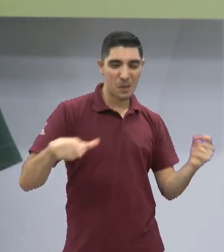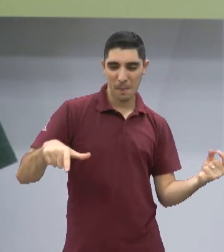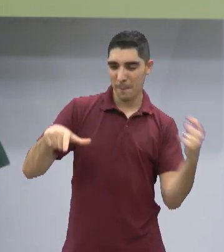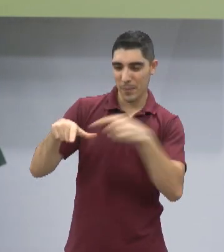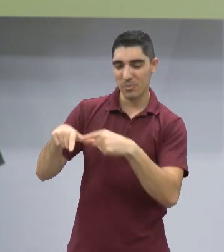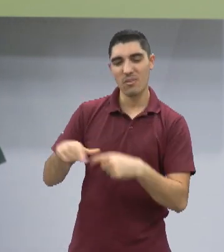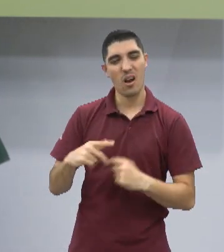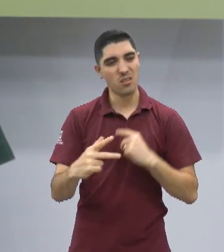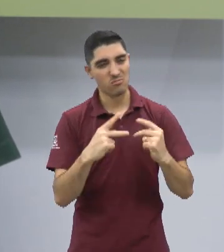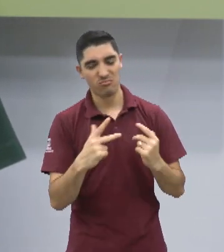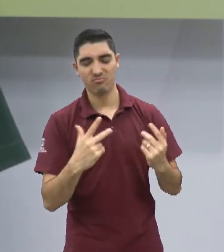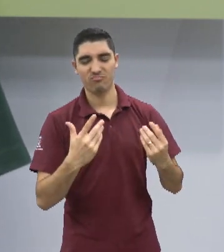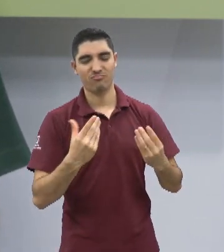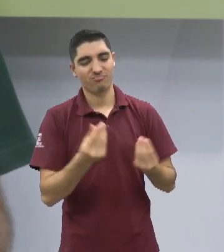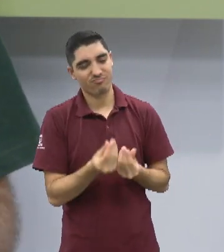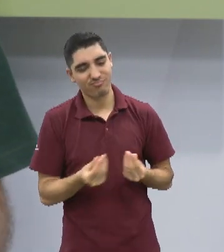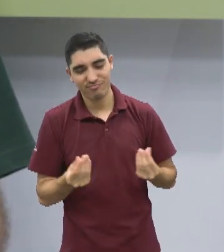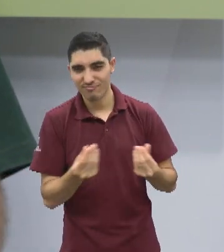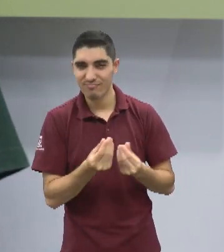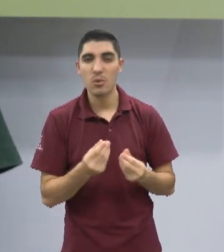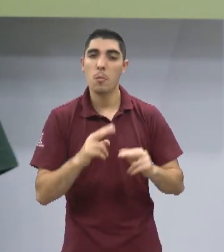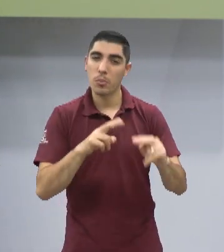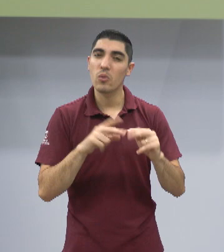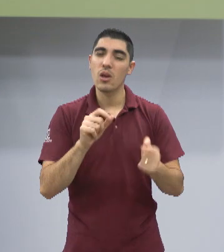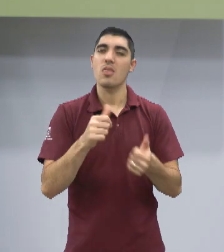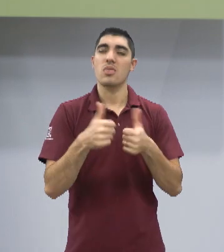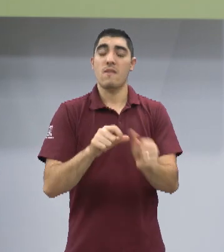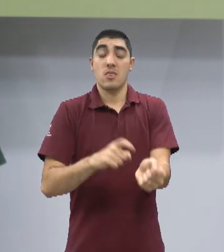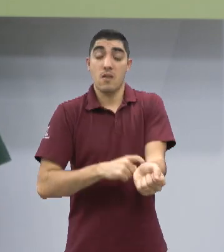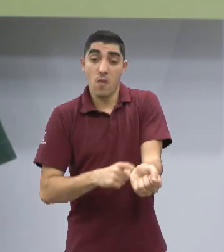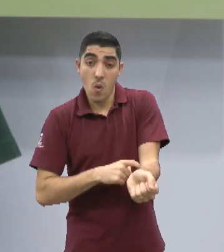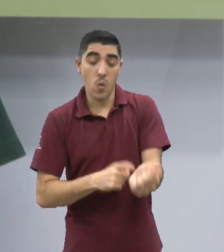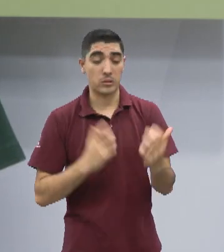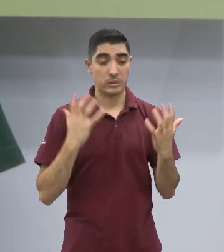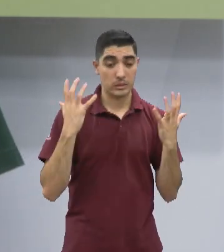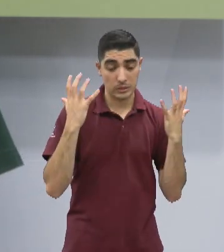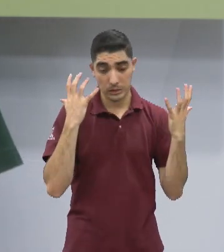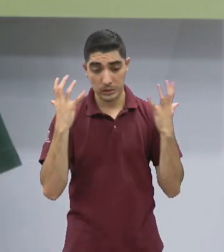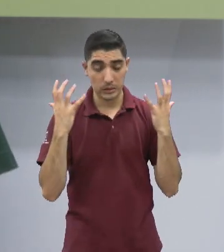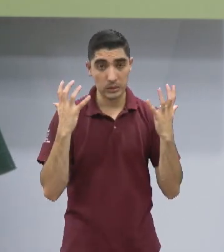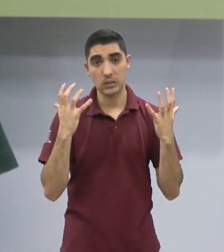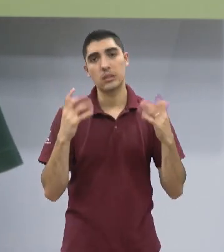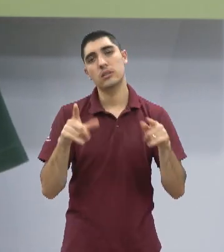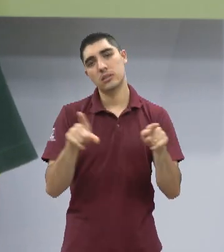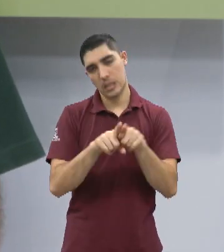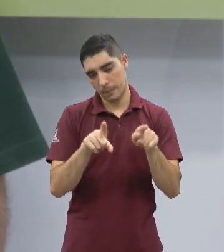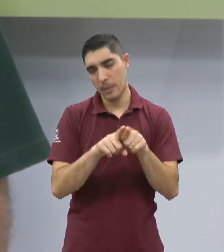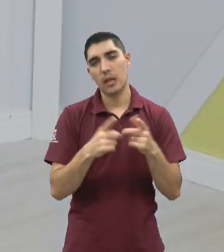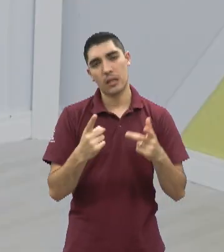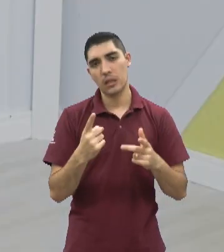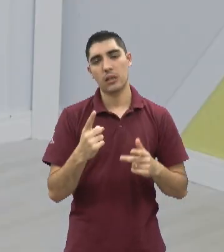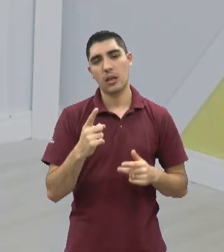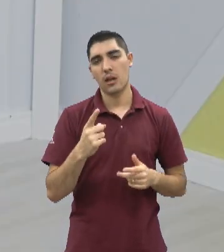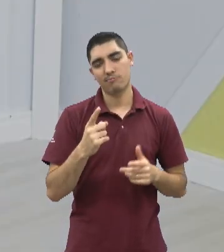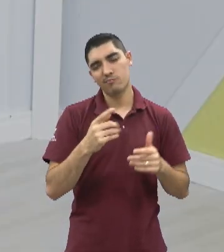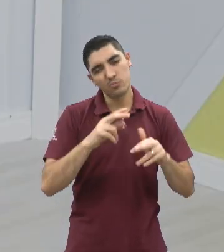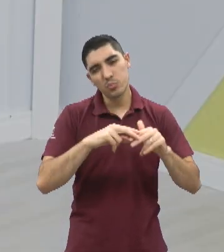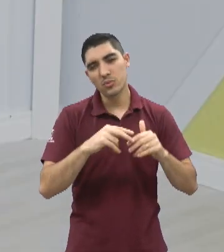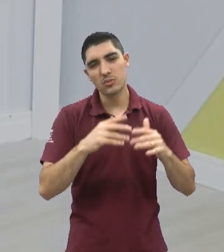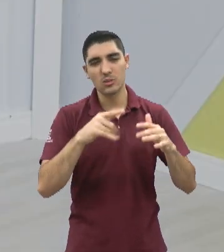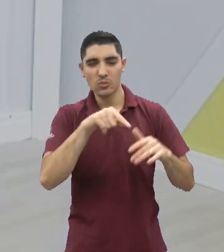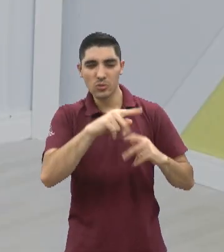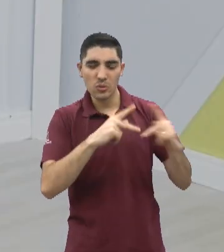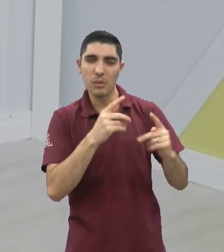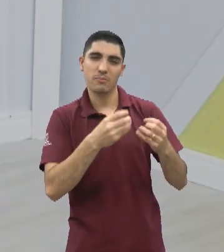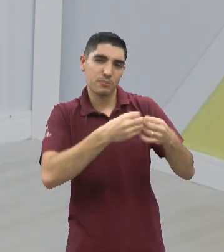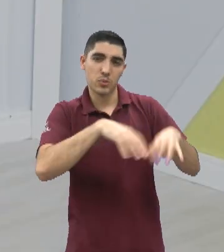José não conseguiu... Acho que o nervosismo, com o passar do tempo, também depois do segundo tempo, acabou prejudicando o São José. E você falou, a gente estava conversando